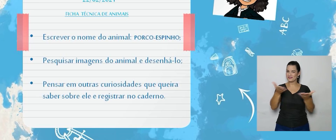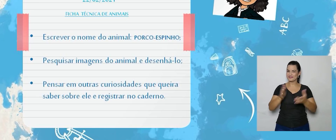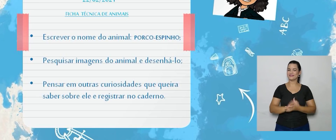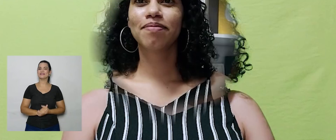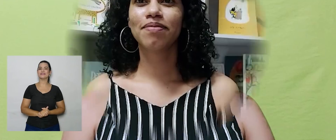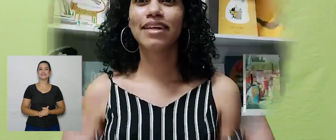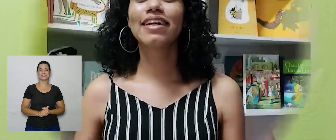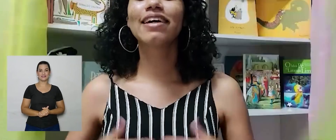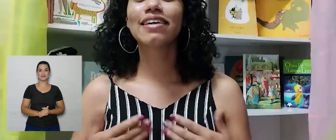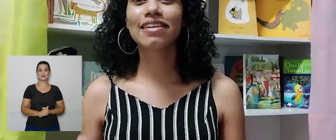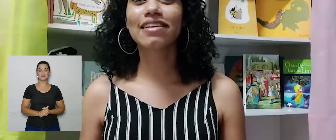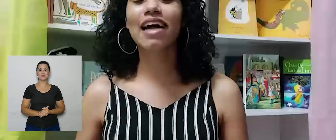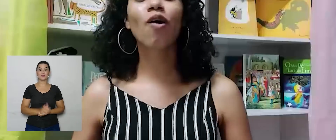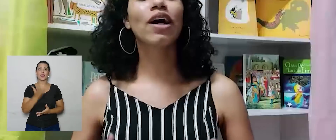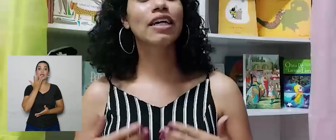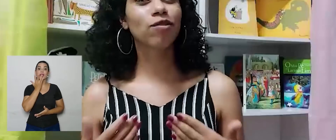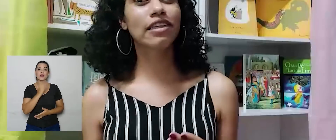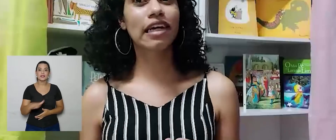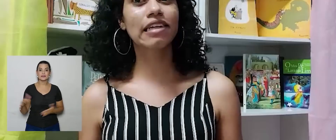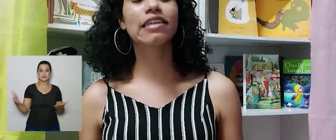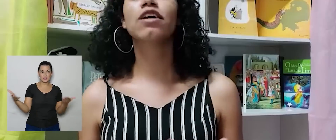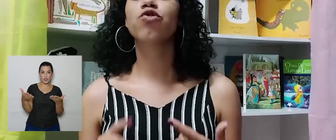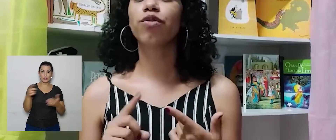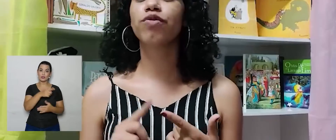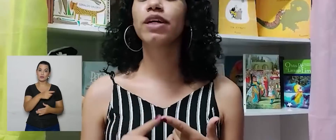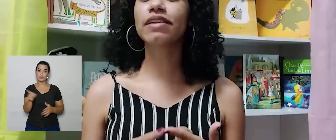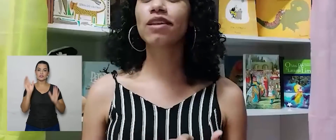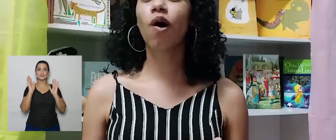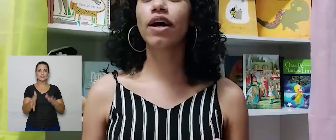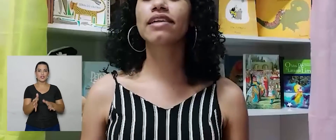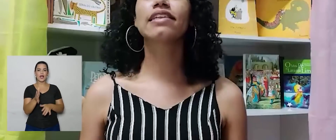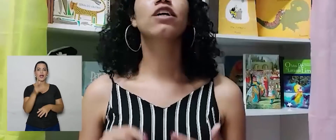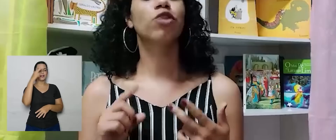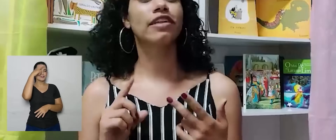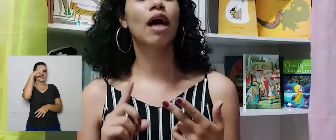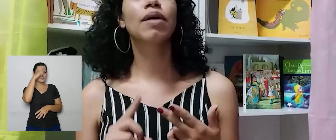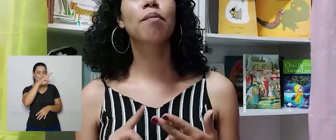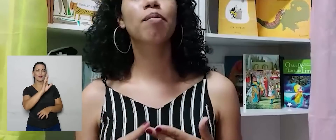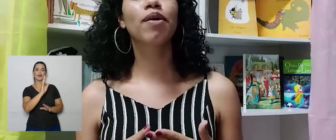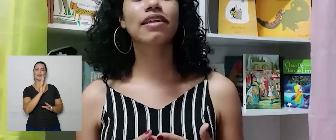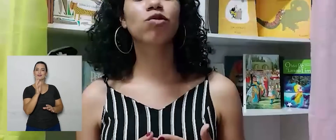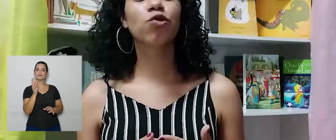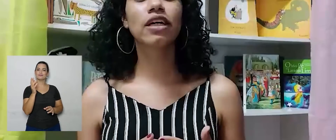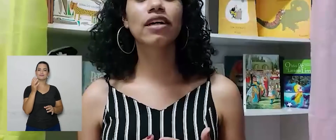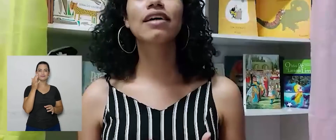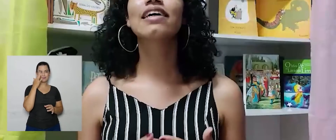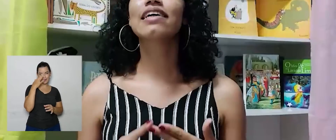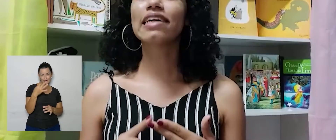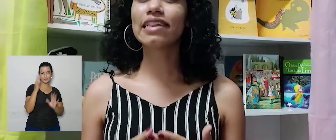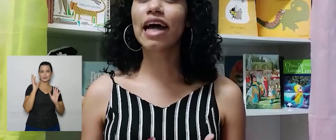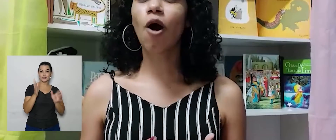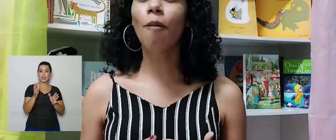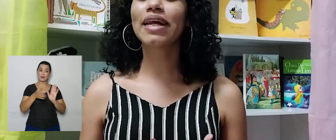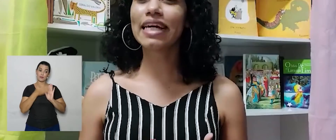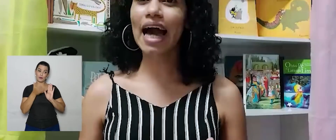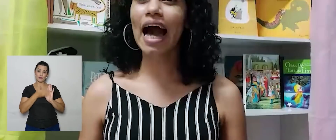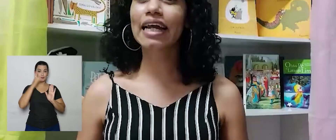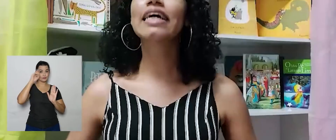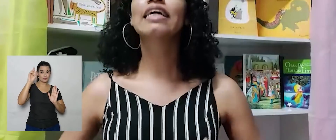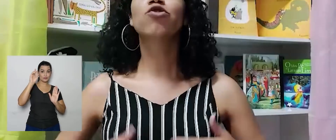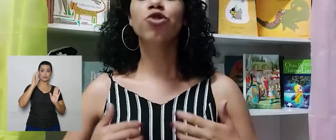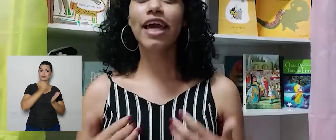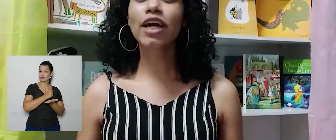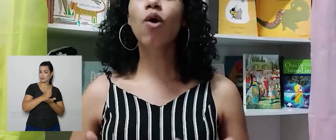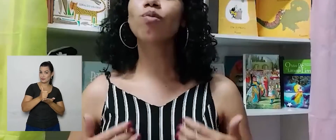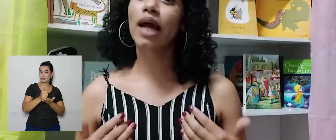vocês! Crianças, agora que vocês já ouviram histórias, já sabem a proposta do dia, que tal